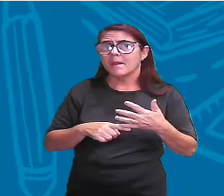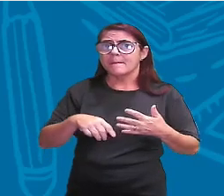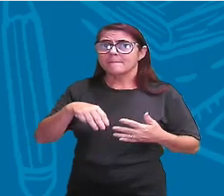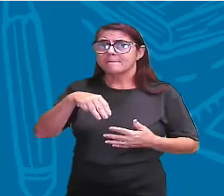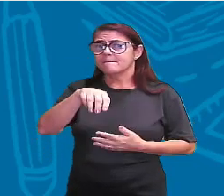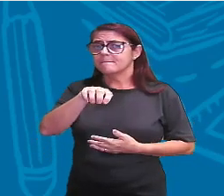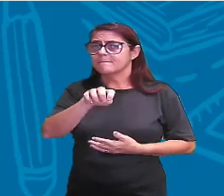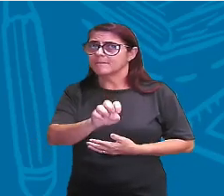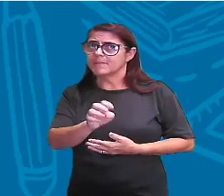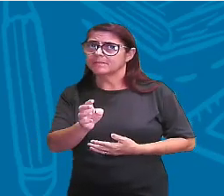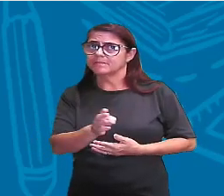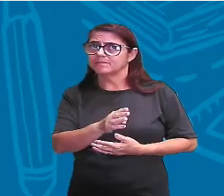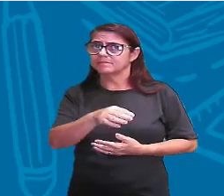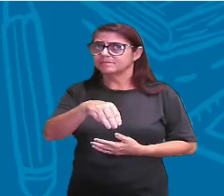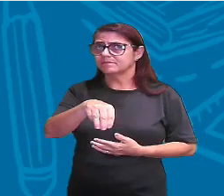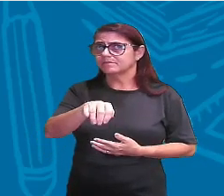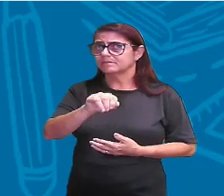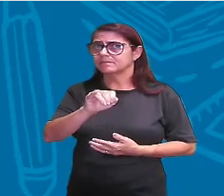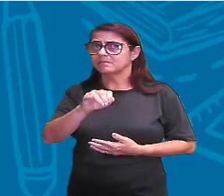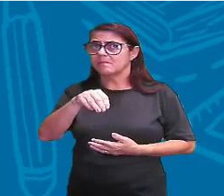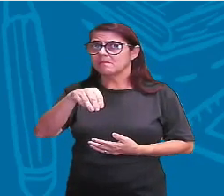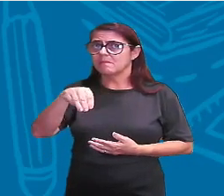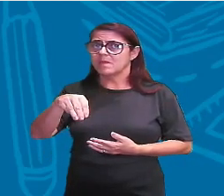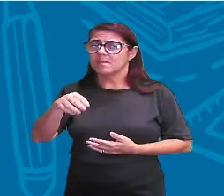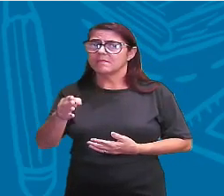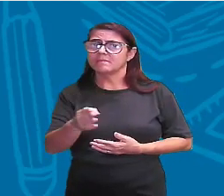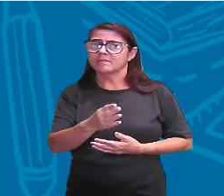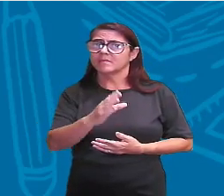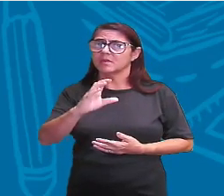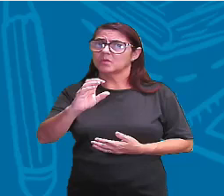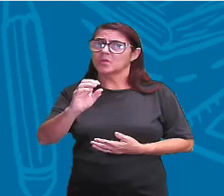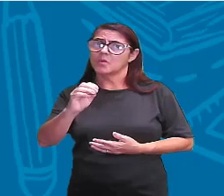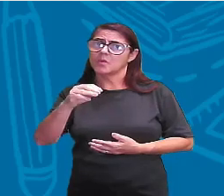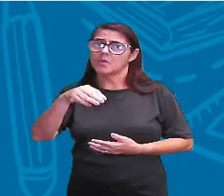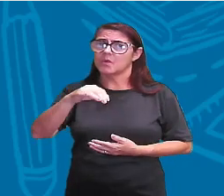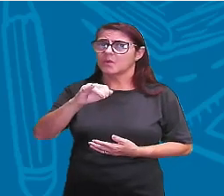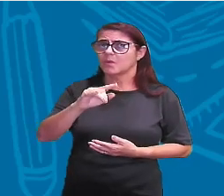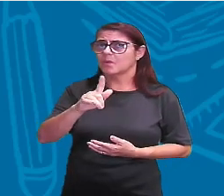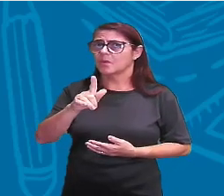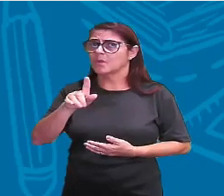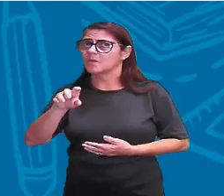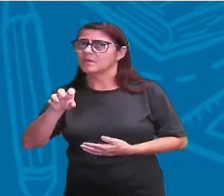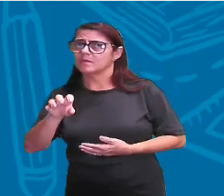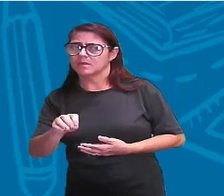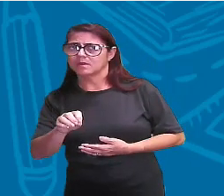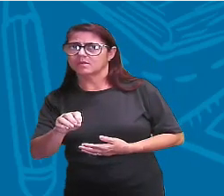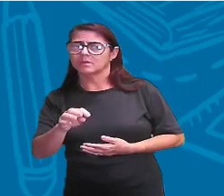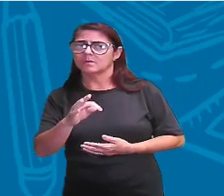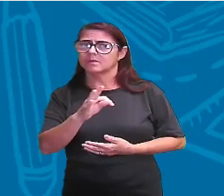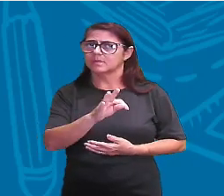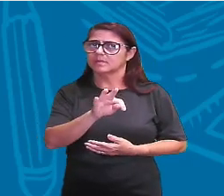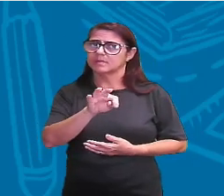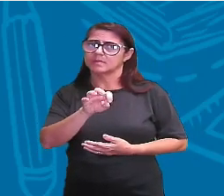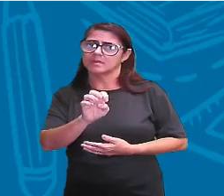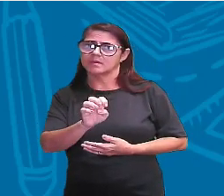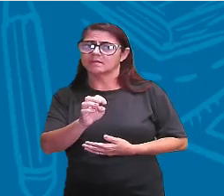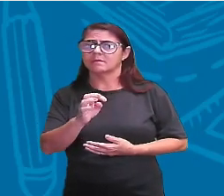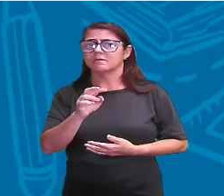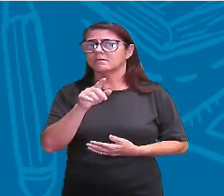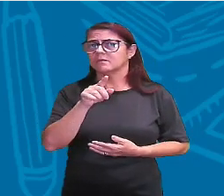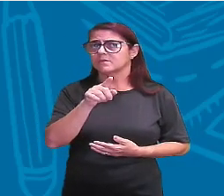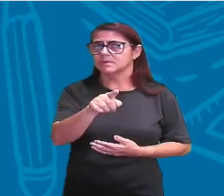aí, pronomes oblíquos. Depois nós temos o you, que quer dizer te, ti,